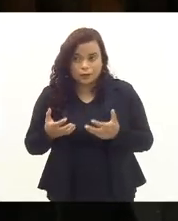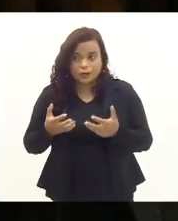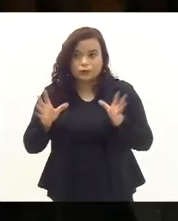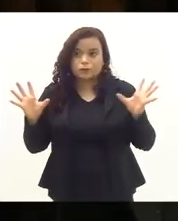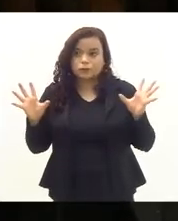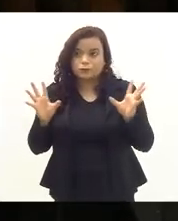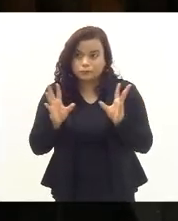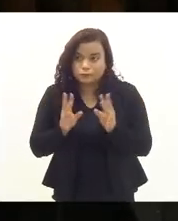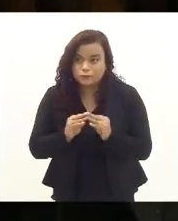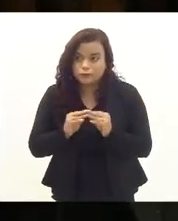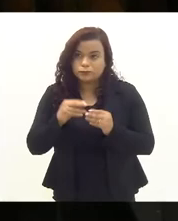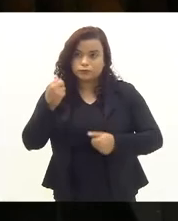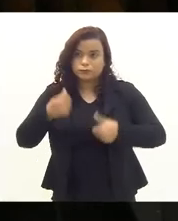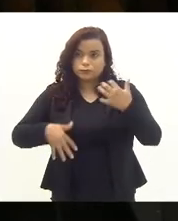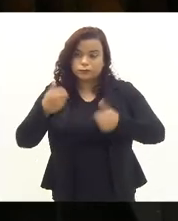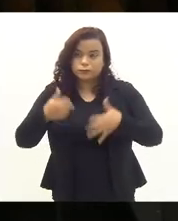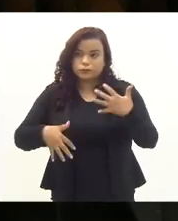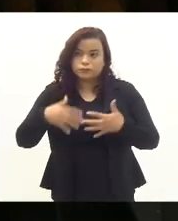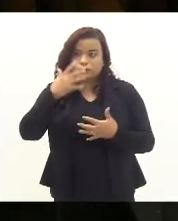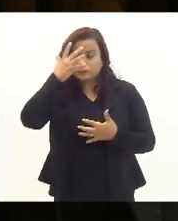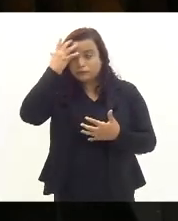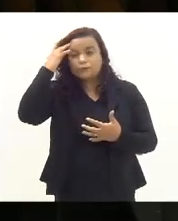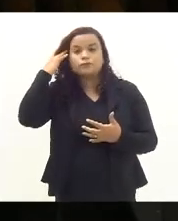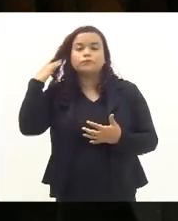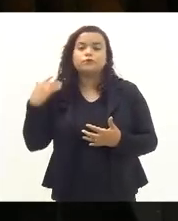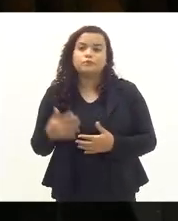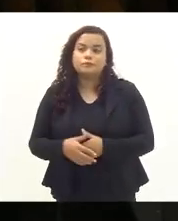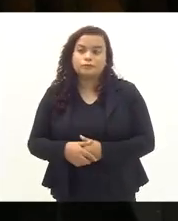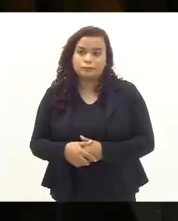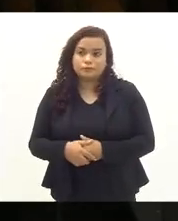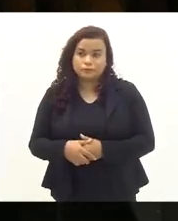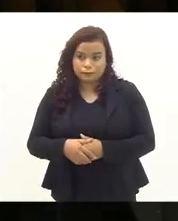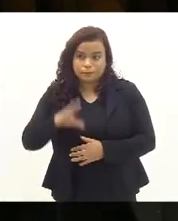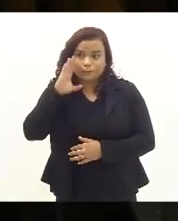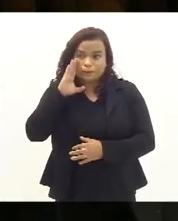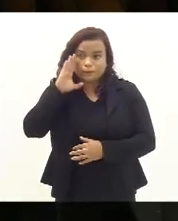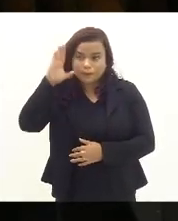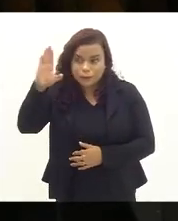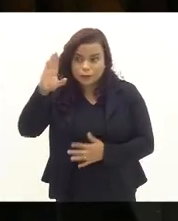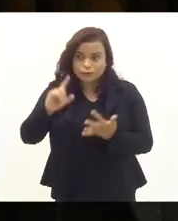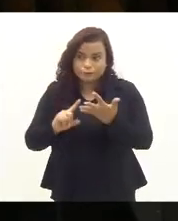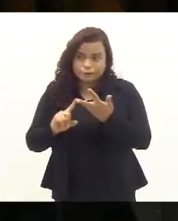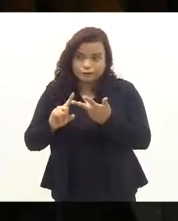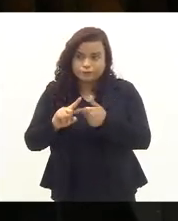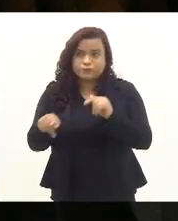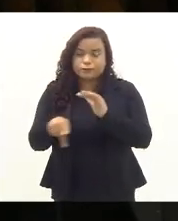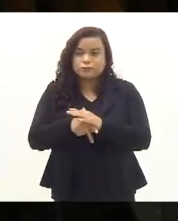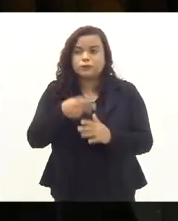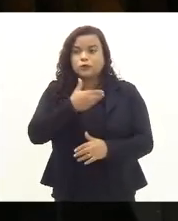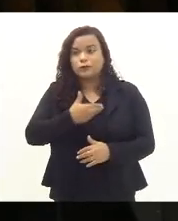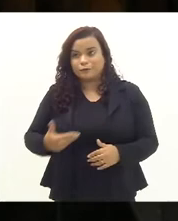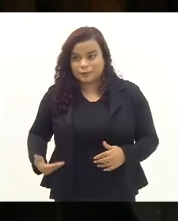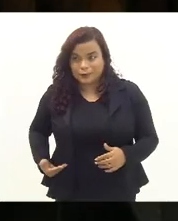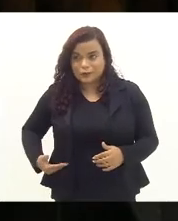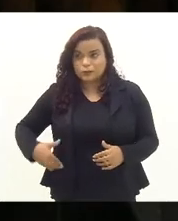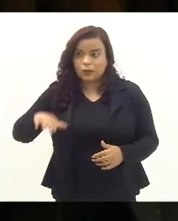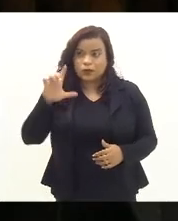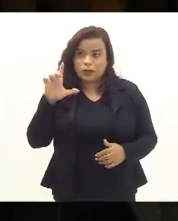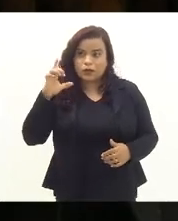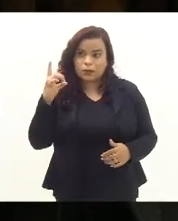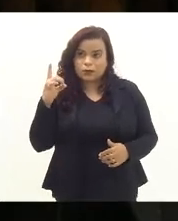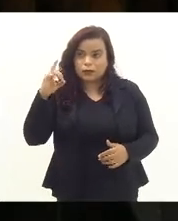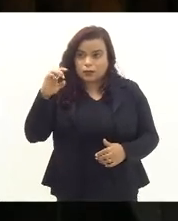fazer um breve cotecho cotejo das prioridades do Governo na LD